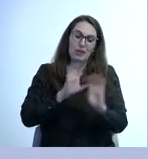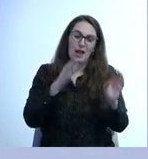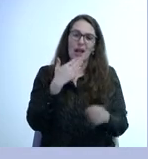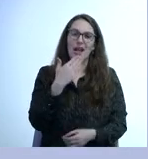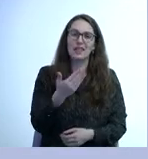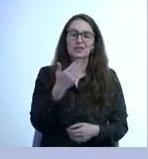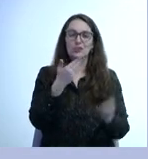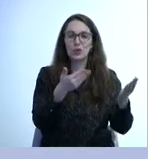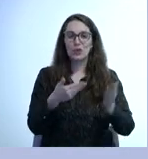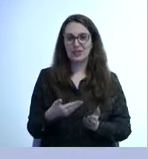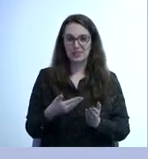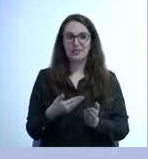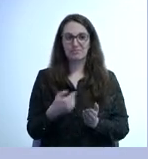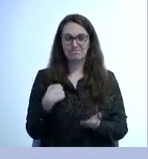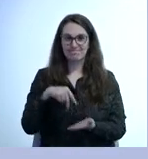convite